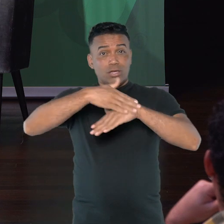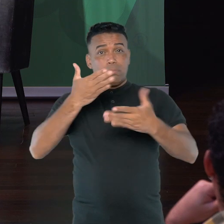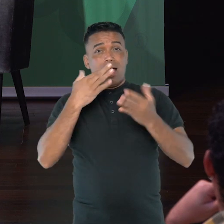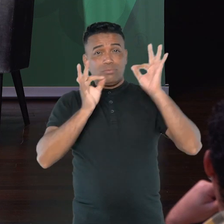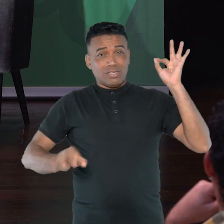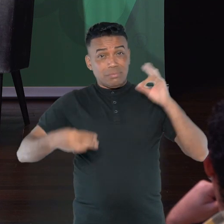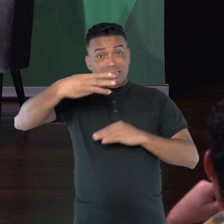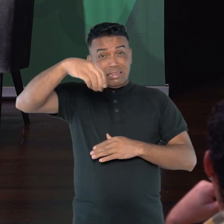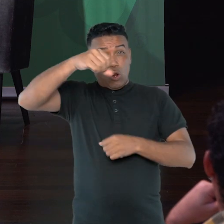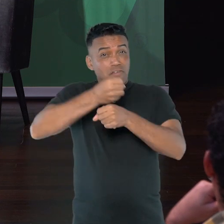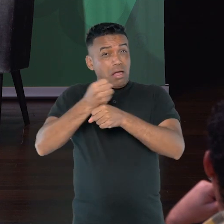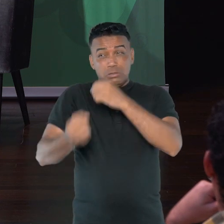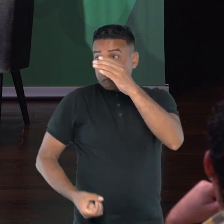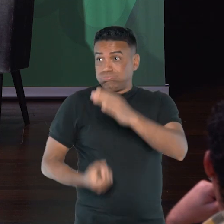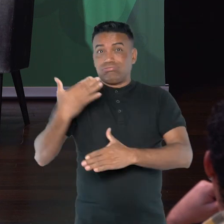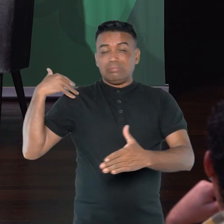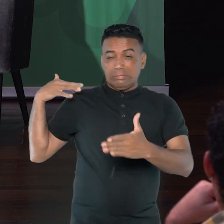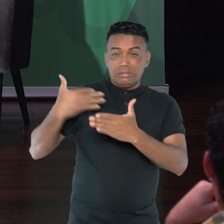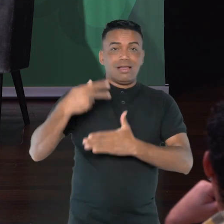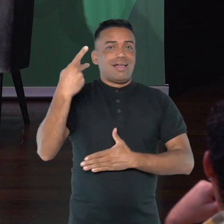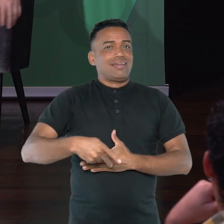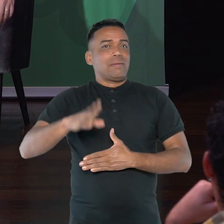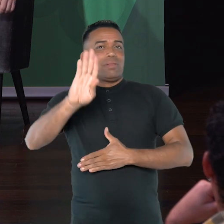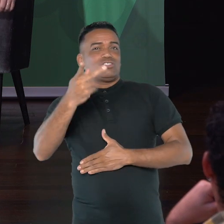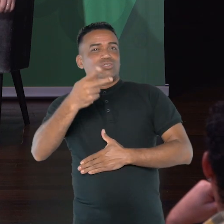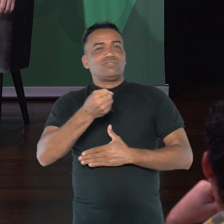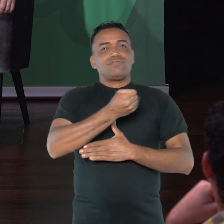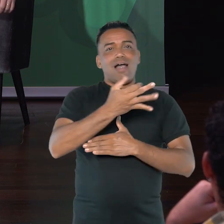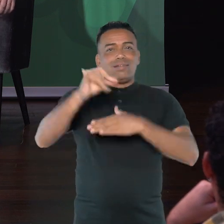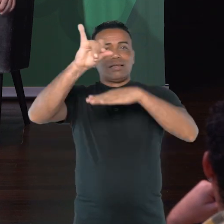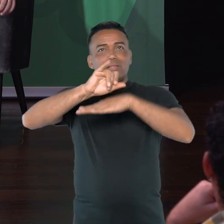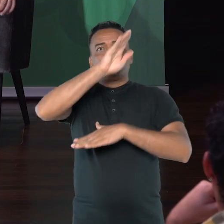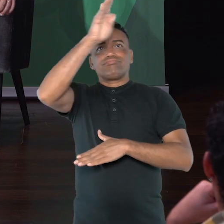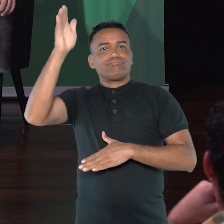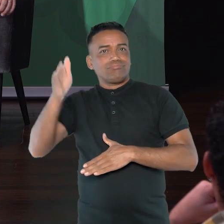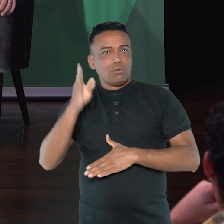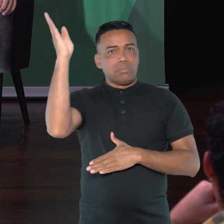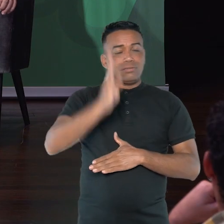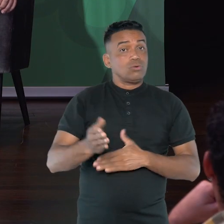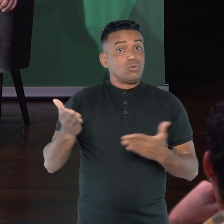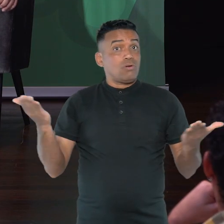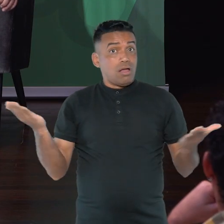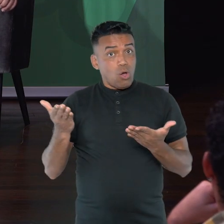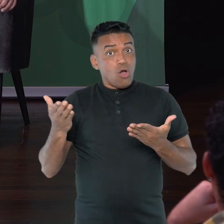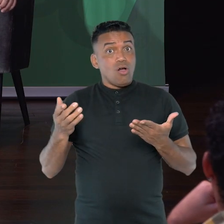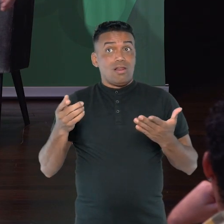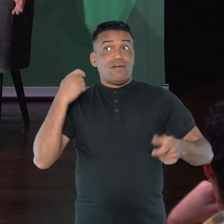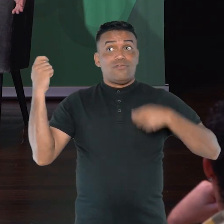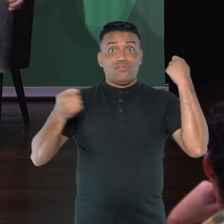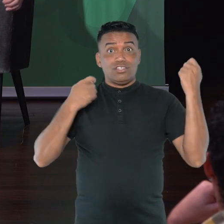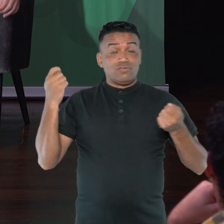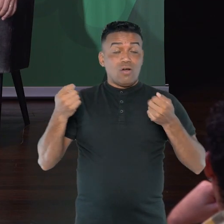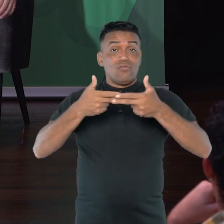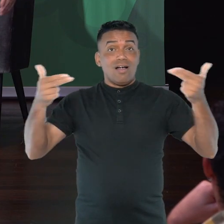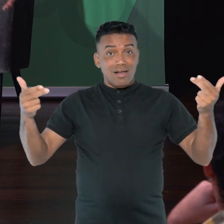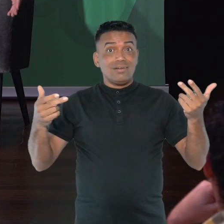39 anos, aqui em Belo Horizonte, diversas capitais brasileiras. Atualmente, a gente, além do festival,